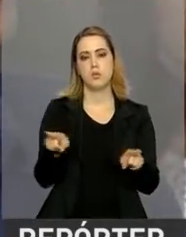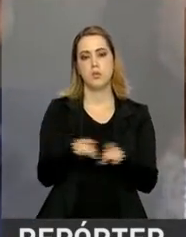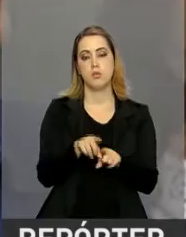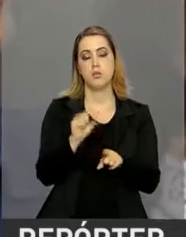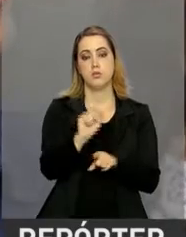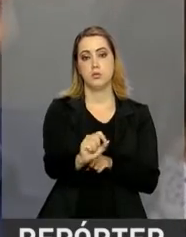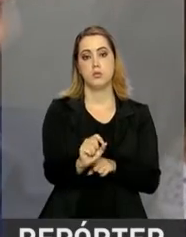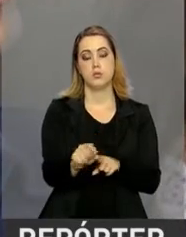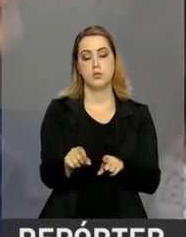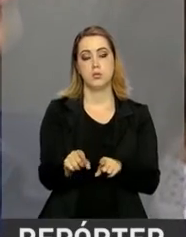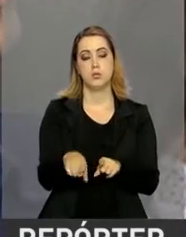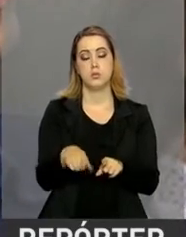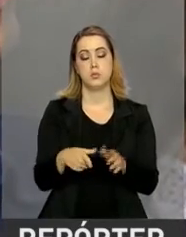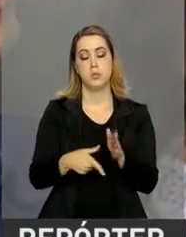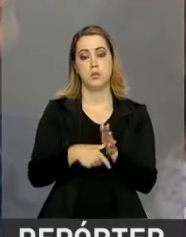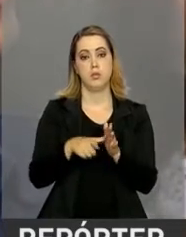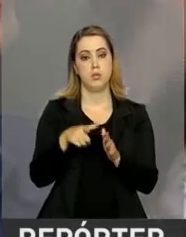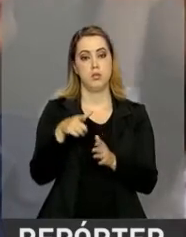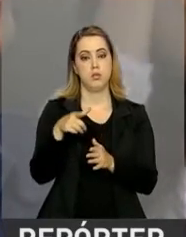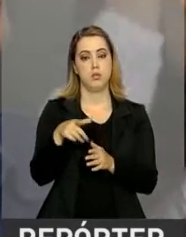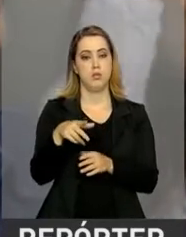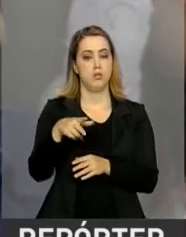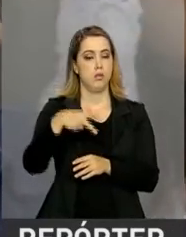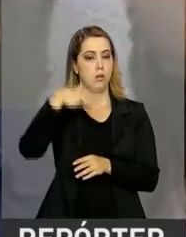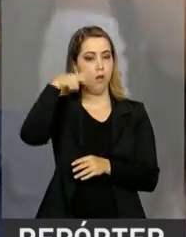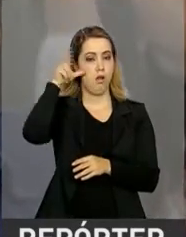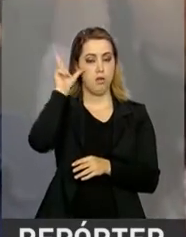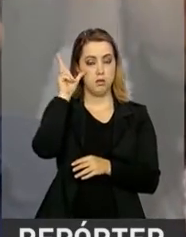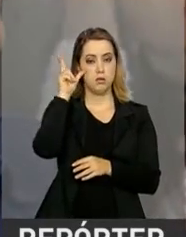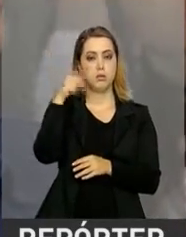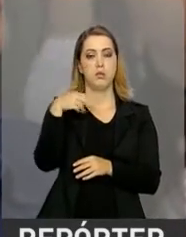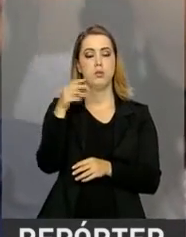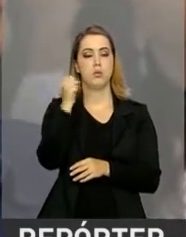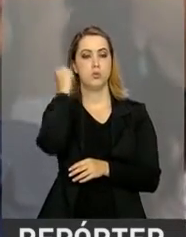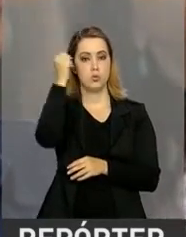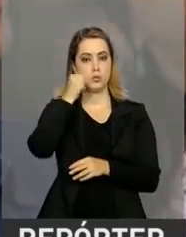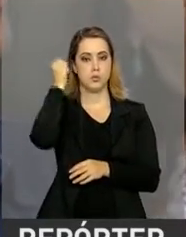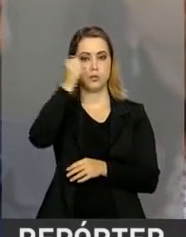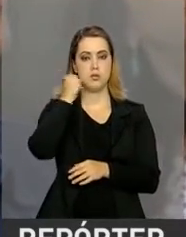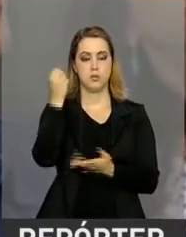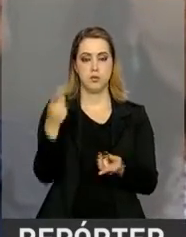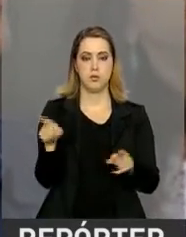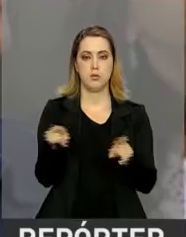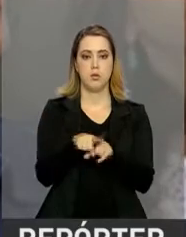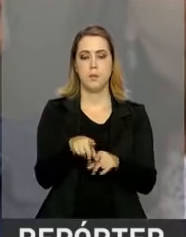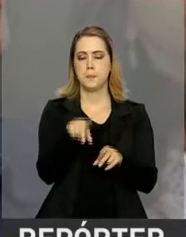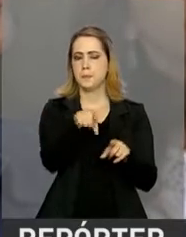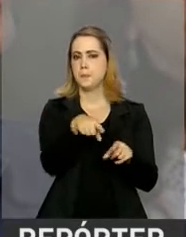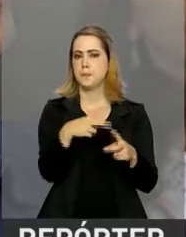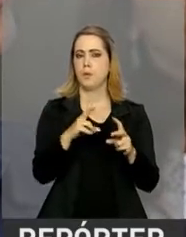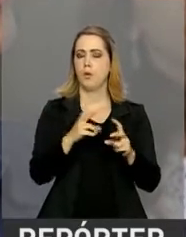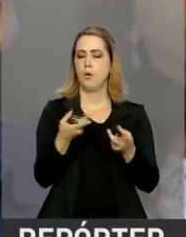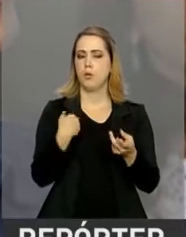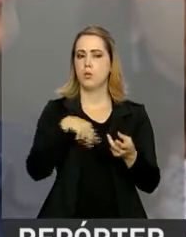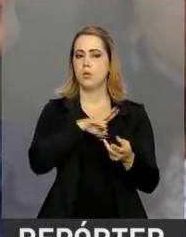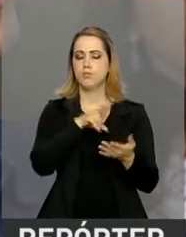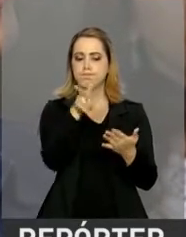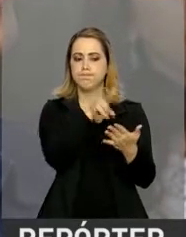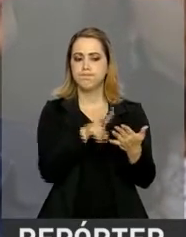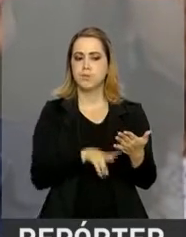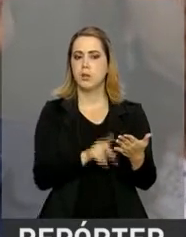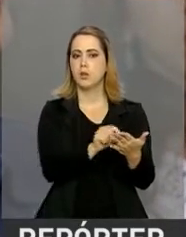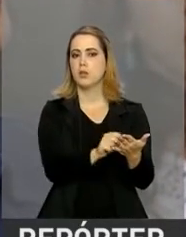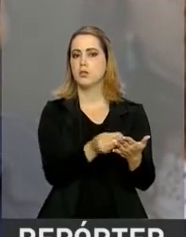anteontem também com o senador Romero Jucá, que é senador pelo estado de Roraima, pegamos dados que eles passaram,